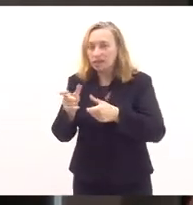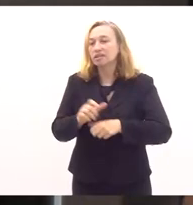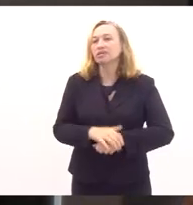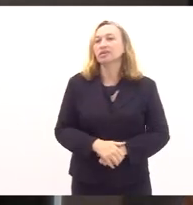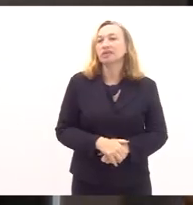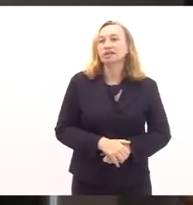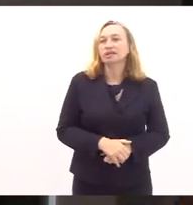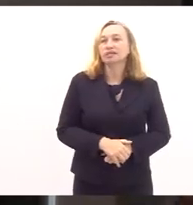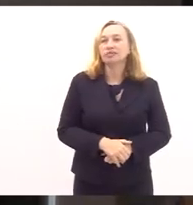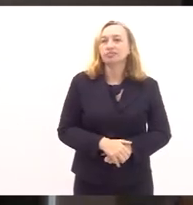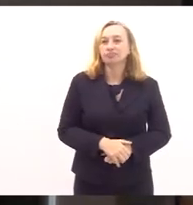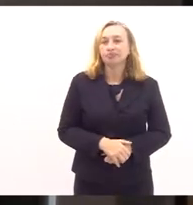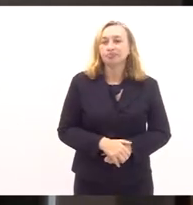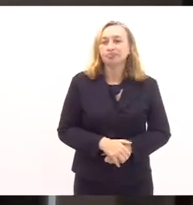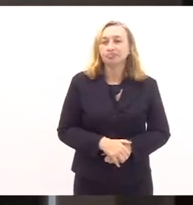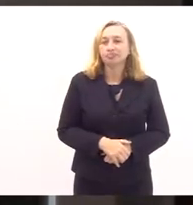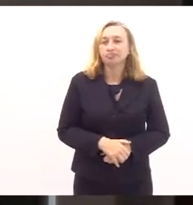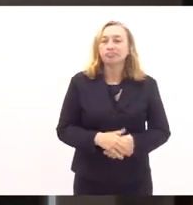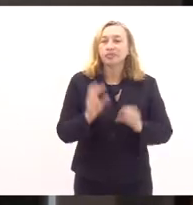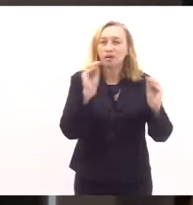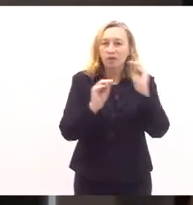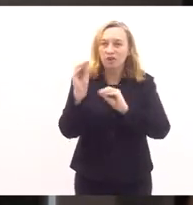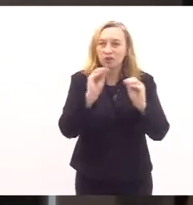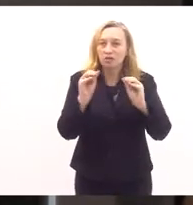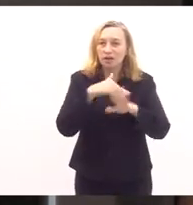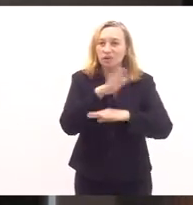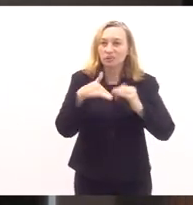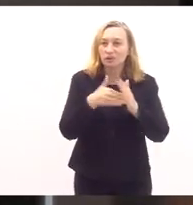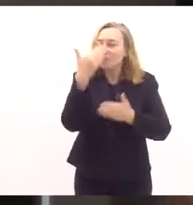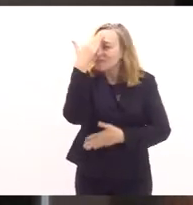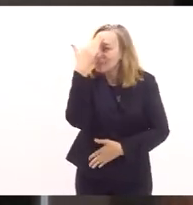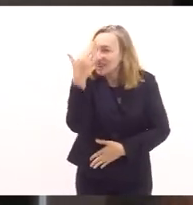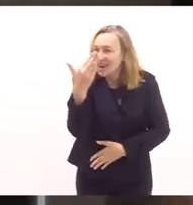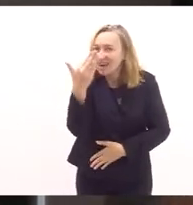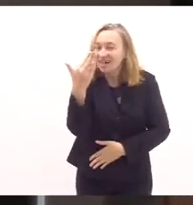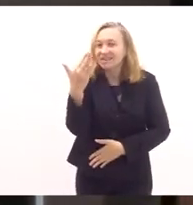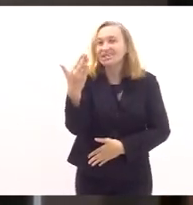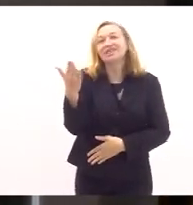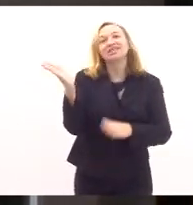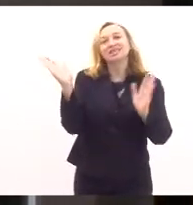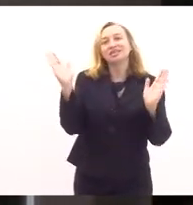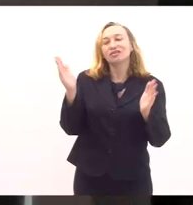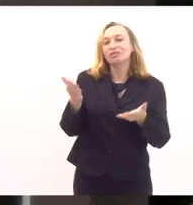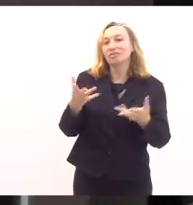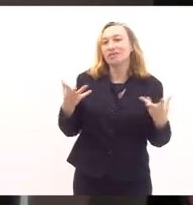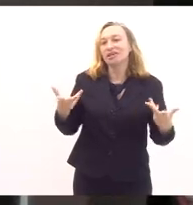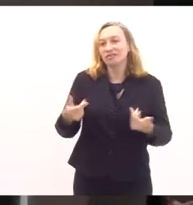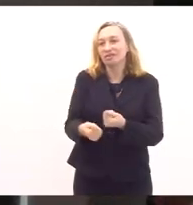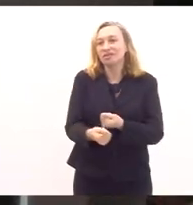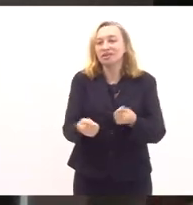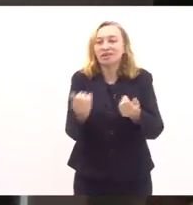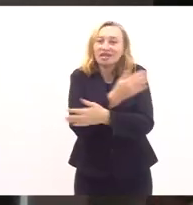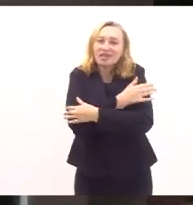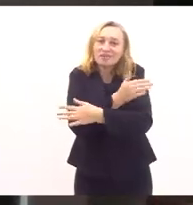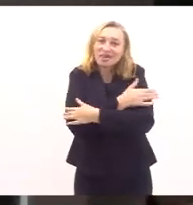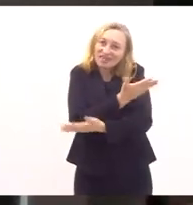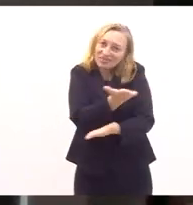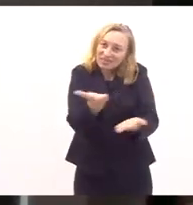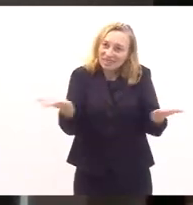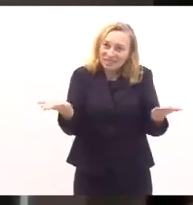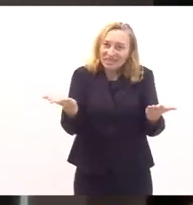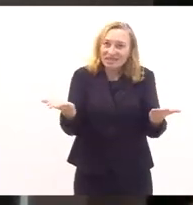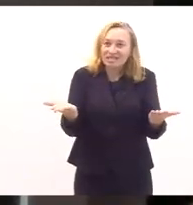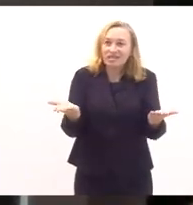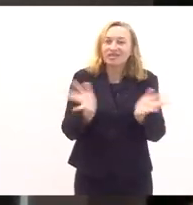prestimosas. Um beijo para todo mundo. Obrigada pela intervenção, que foi incrível. Abraço grande para todos.